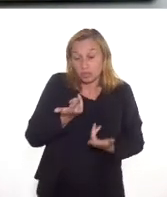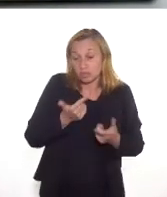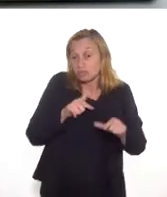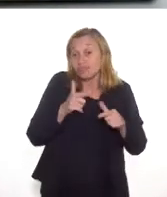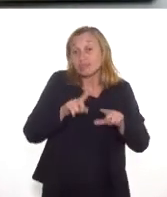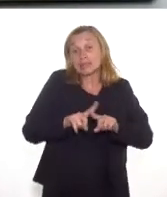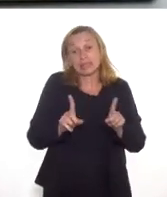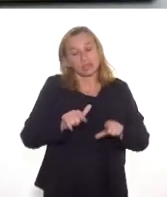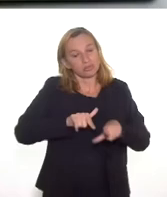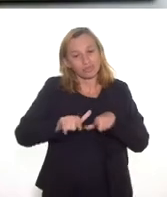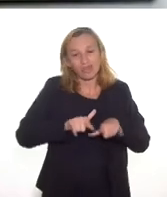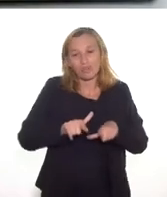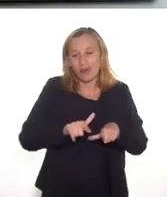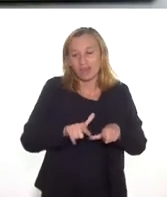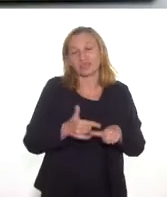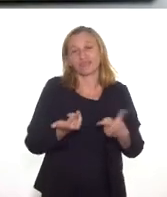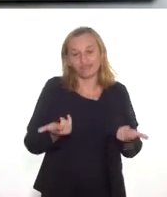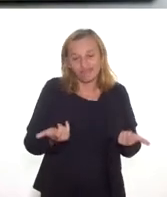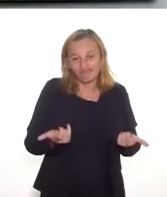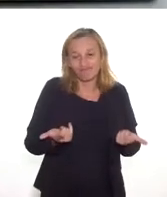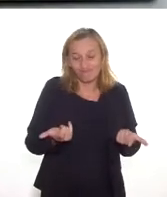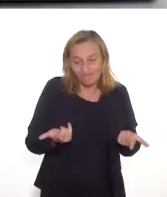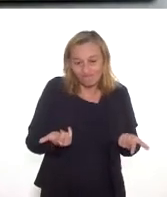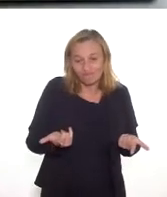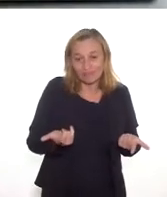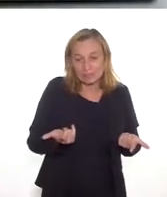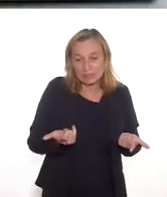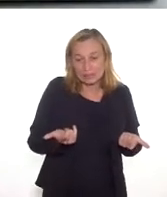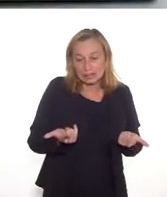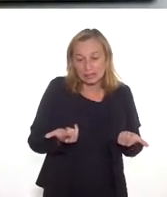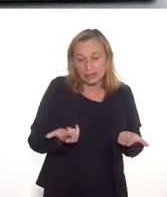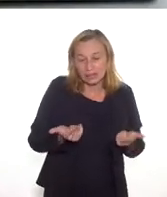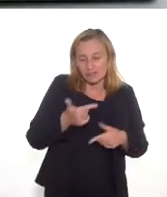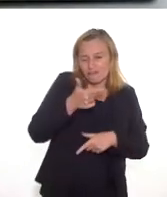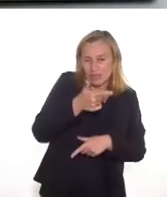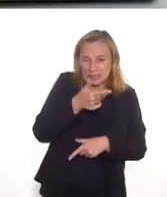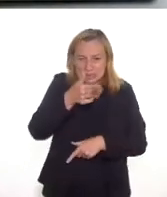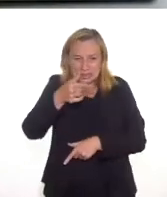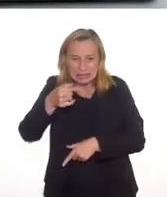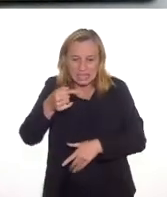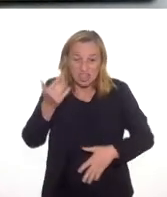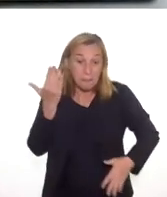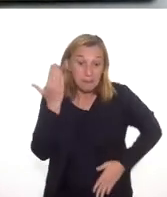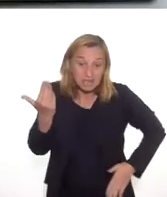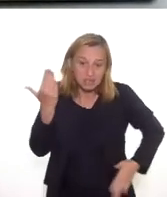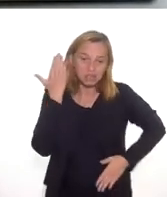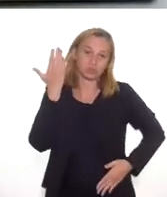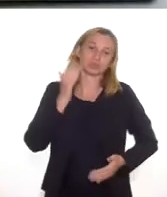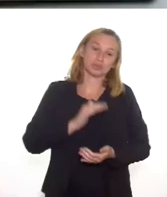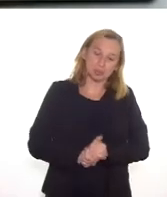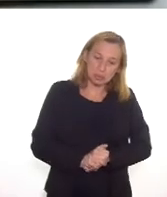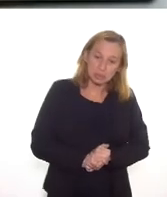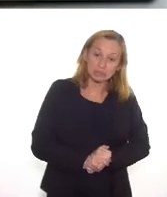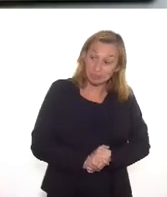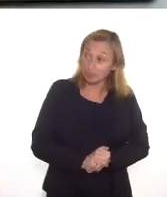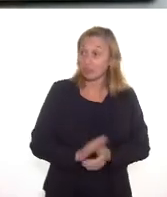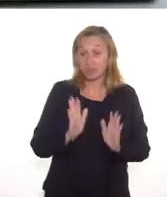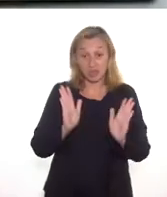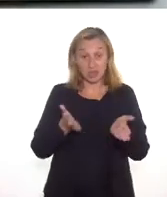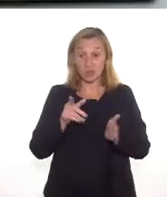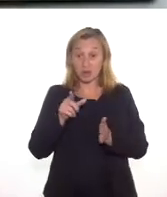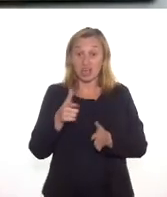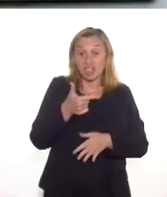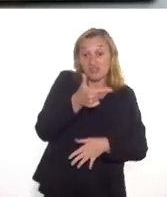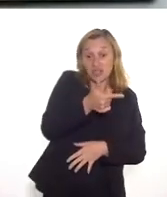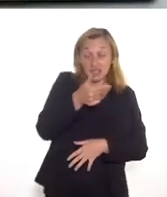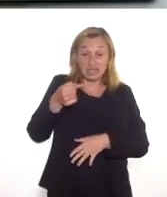que ceifou do nosso convívio 27 marginais e que são defendidos. Na verdade, são